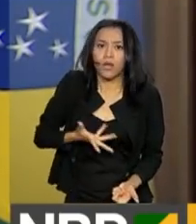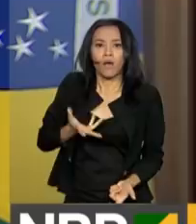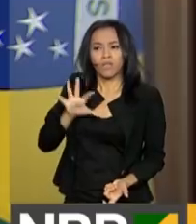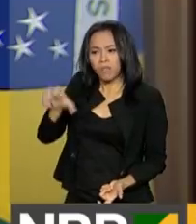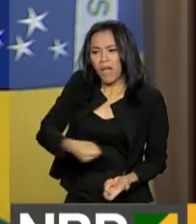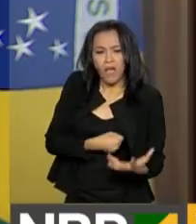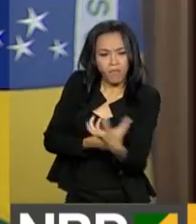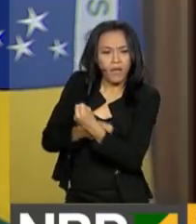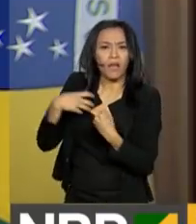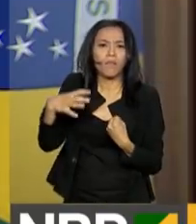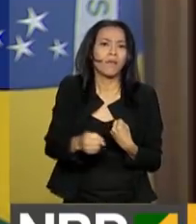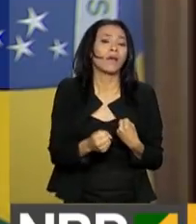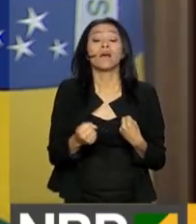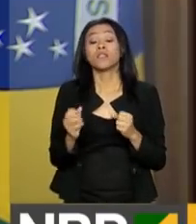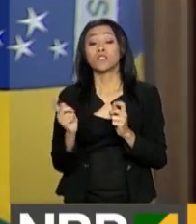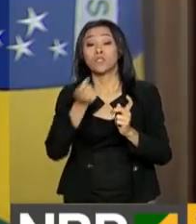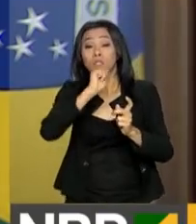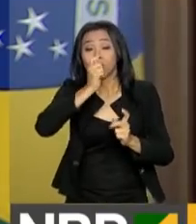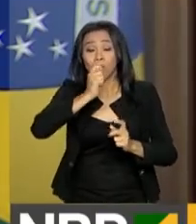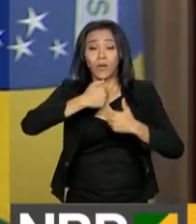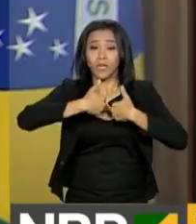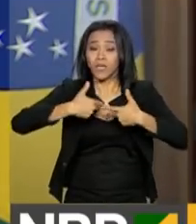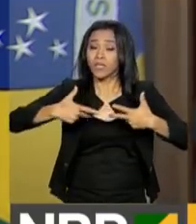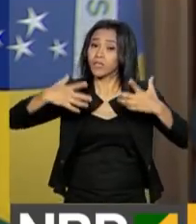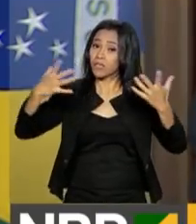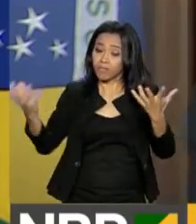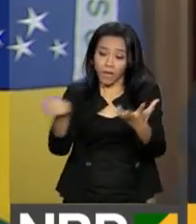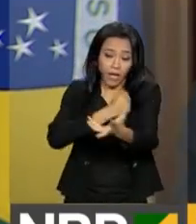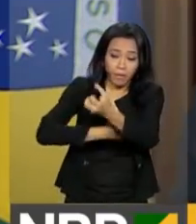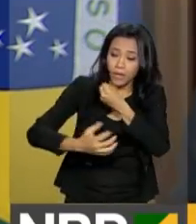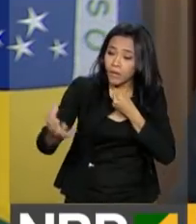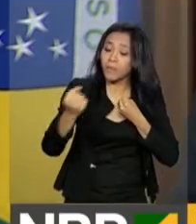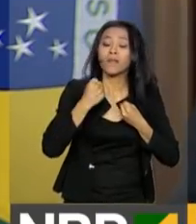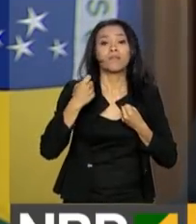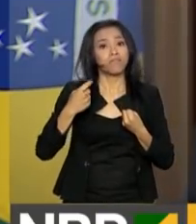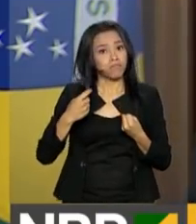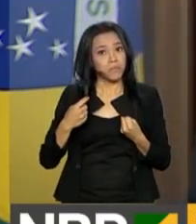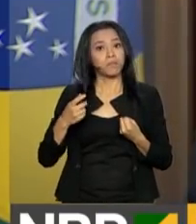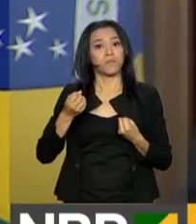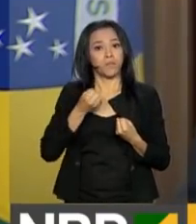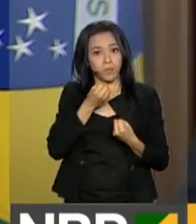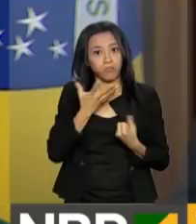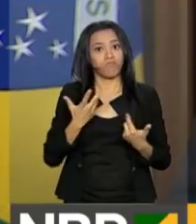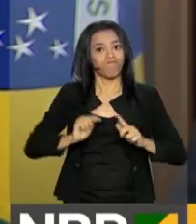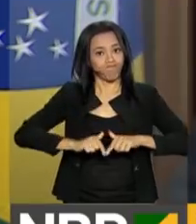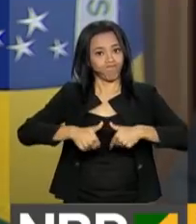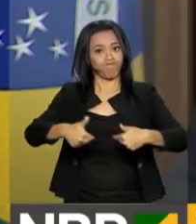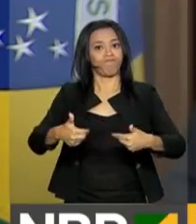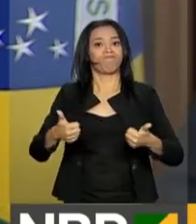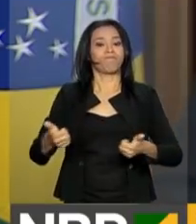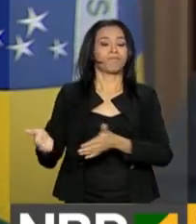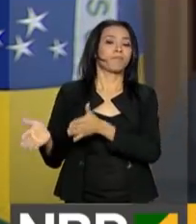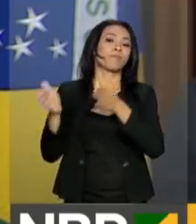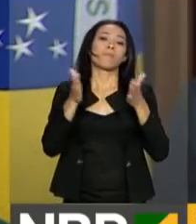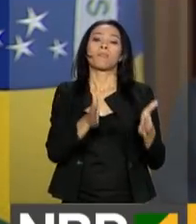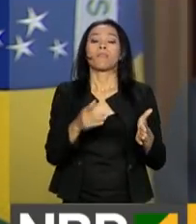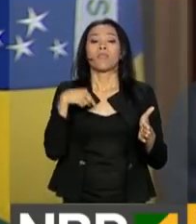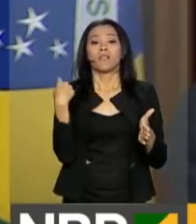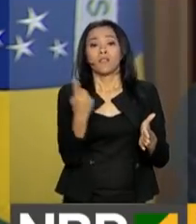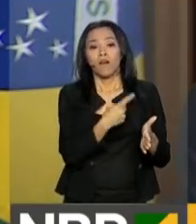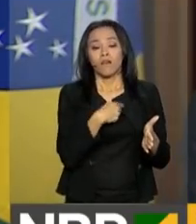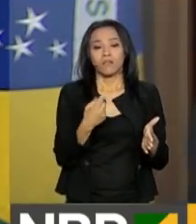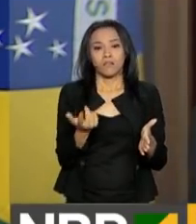quase toneladas então tem dado muito resultado ademais disso eu devo dizer também que nós não nos